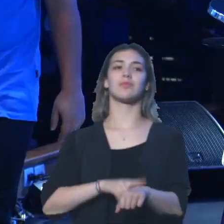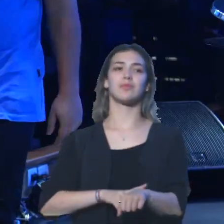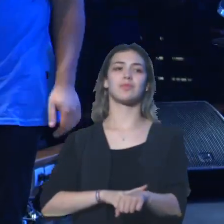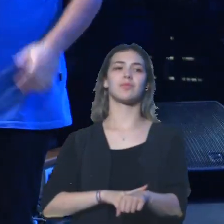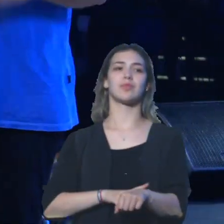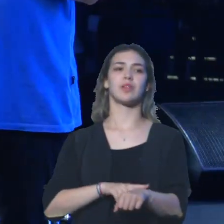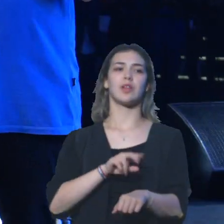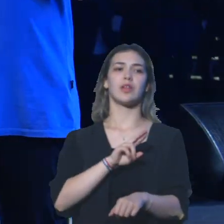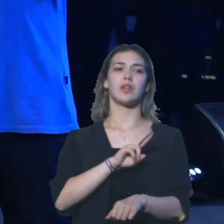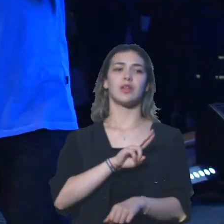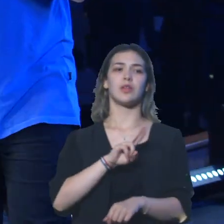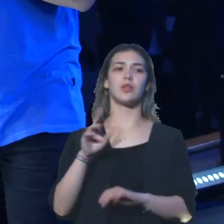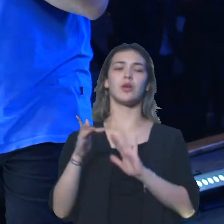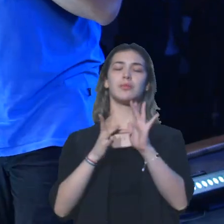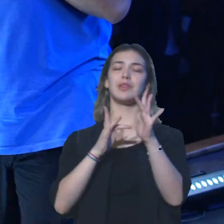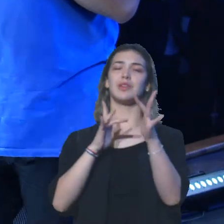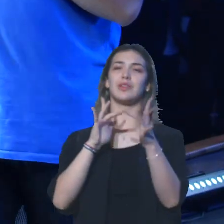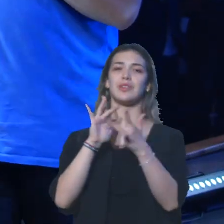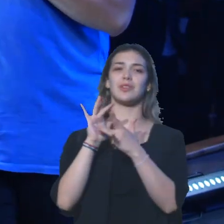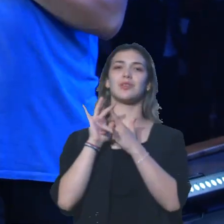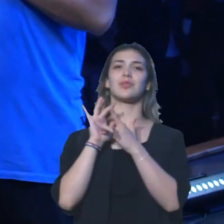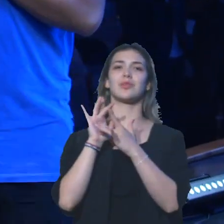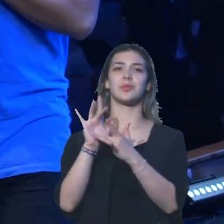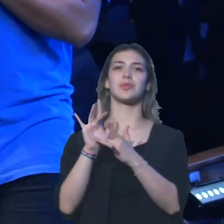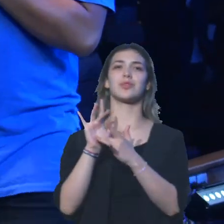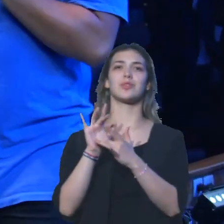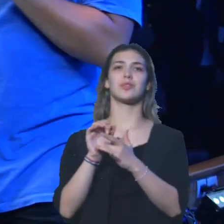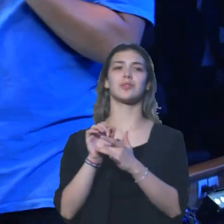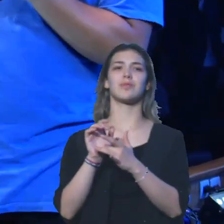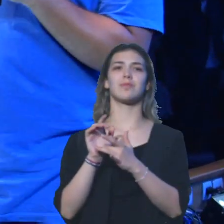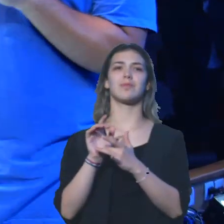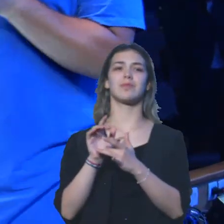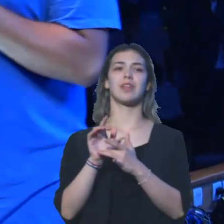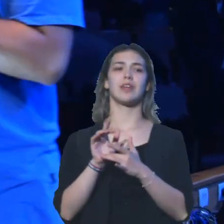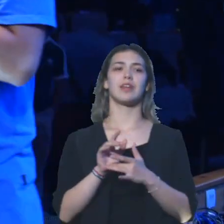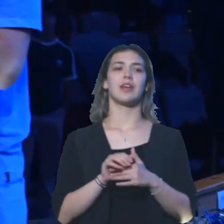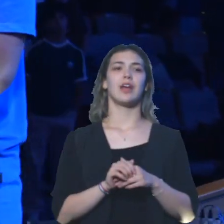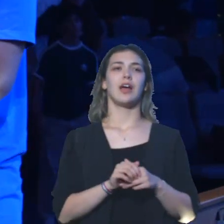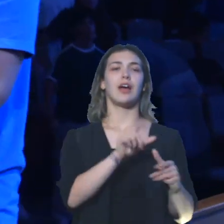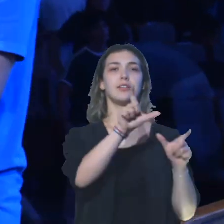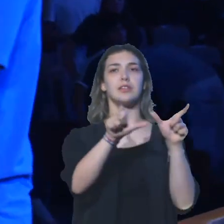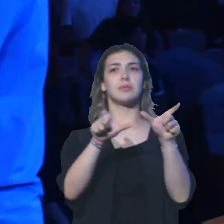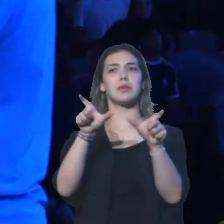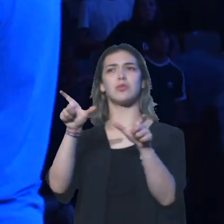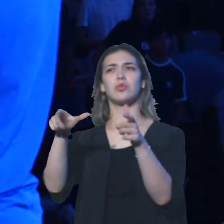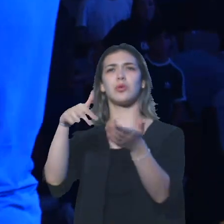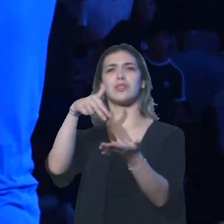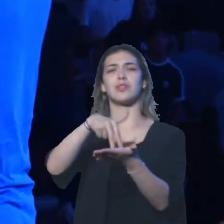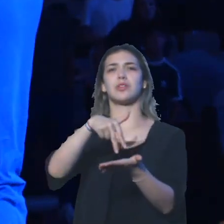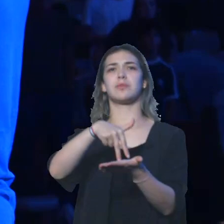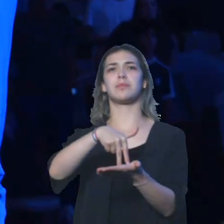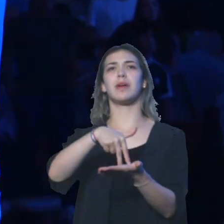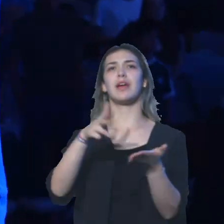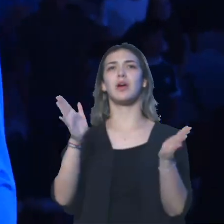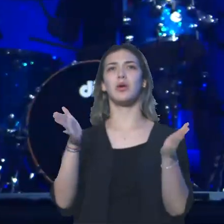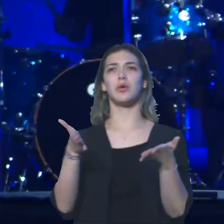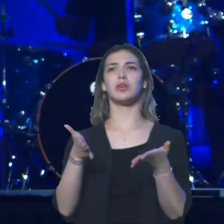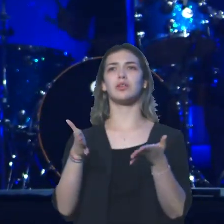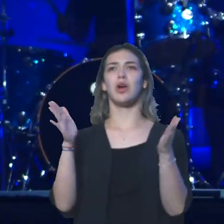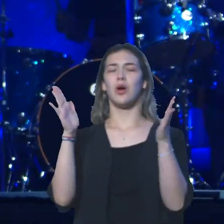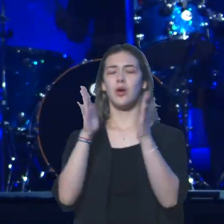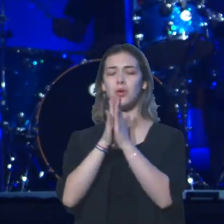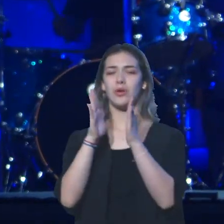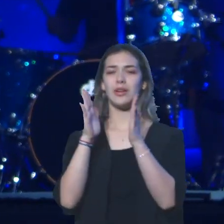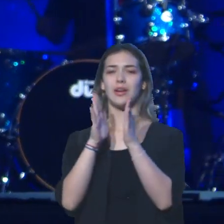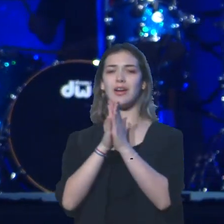Pai, se essas pessoas que ficaram de pé aqui hoje fizeram uma oração